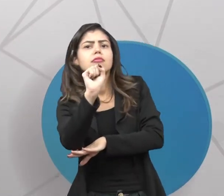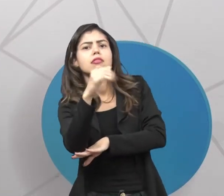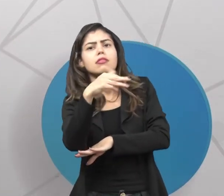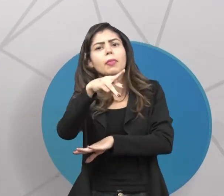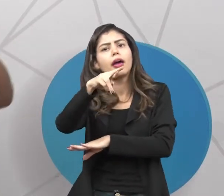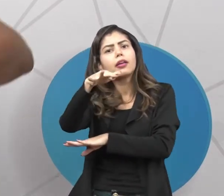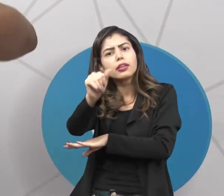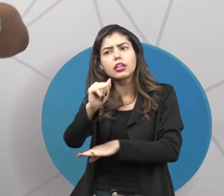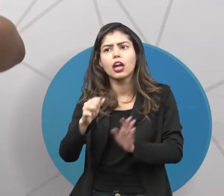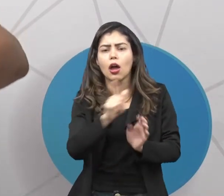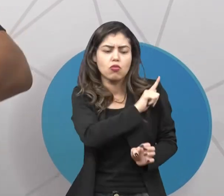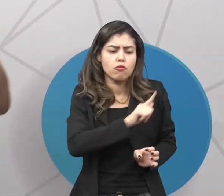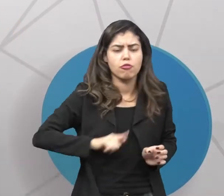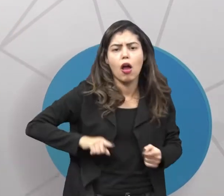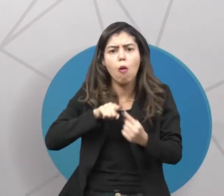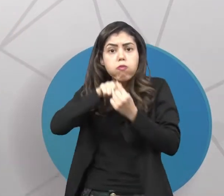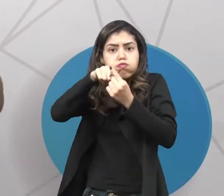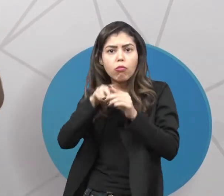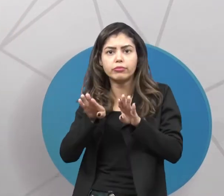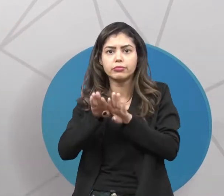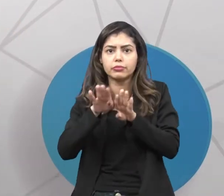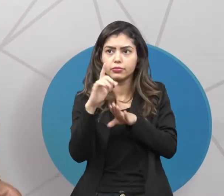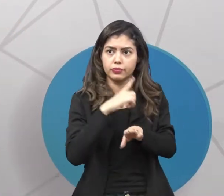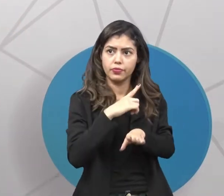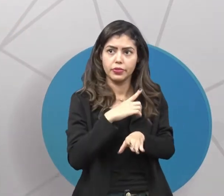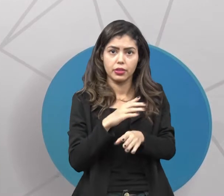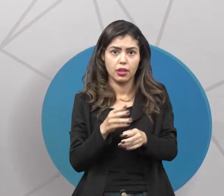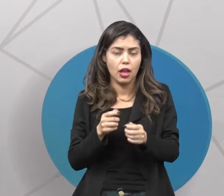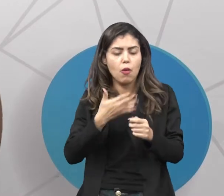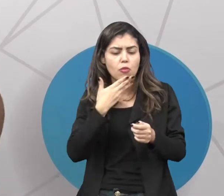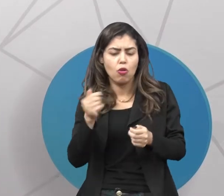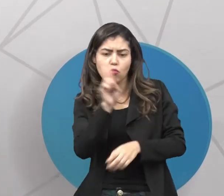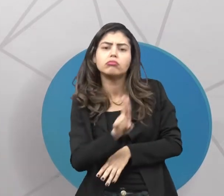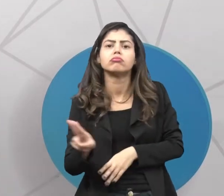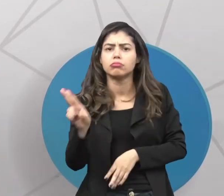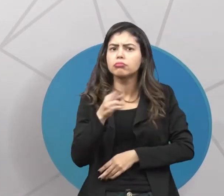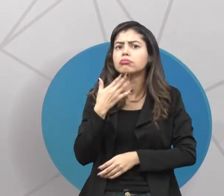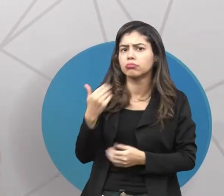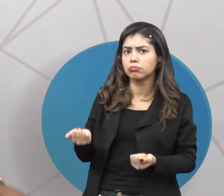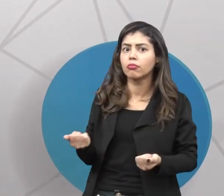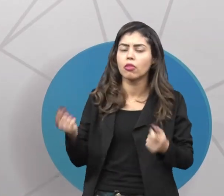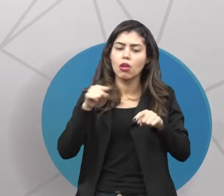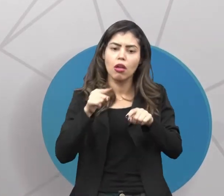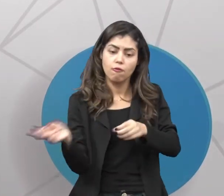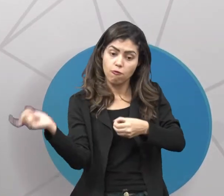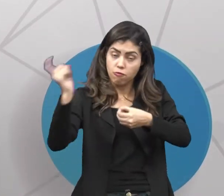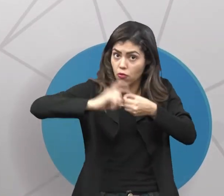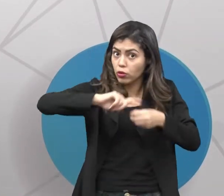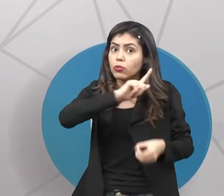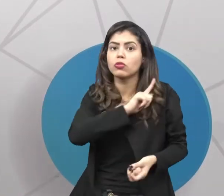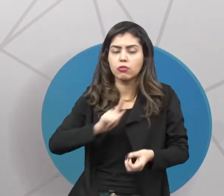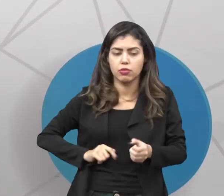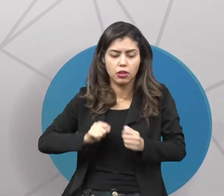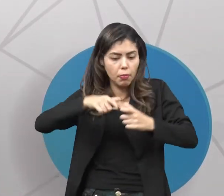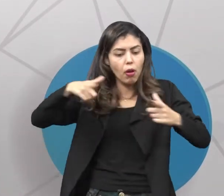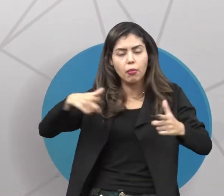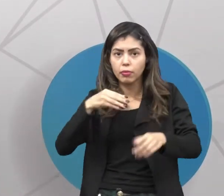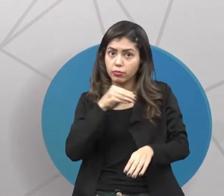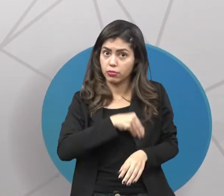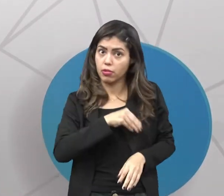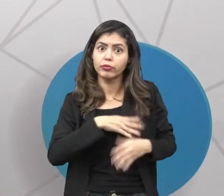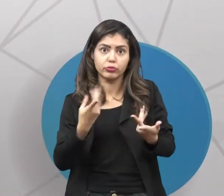do governo, para que ela seja utilizada da melhor forma possível e volte também em grande parte para o governo, tá? É